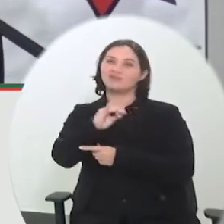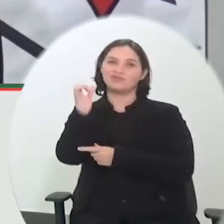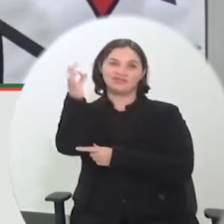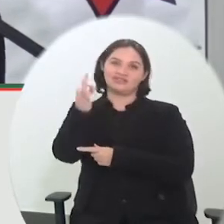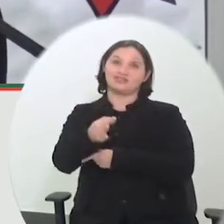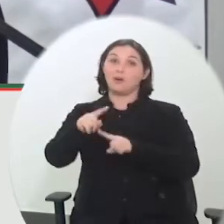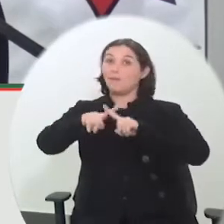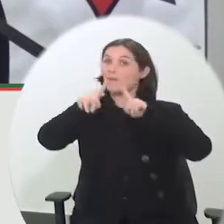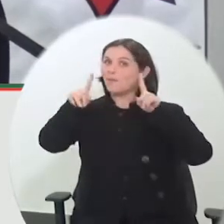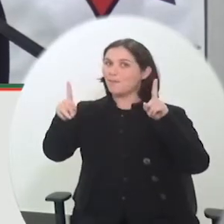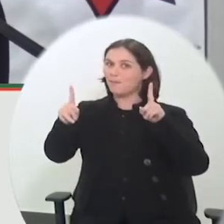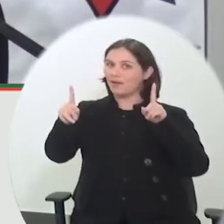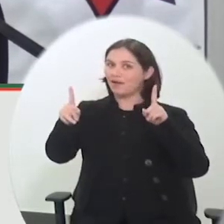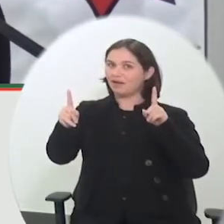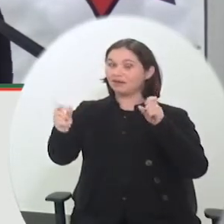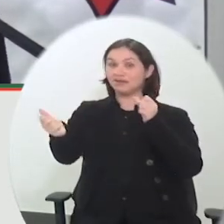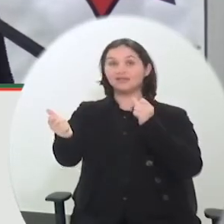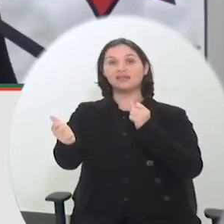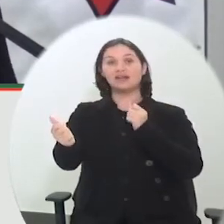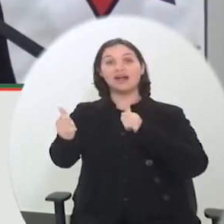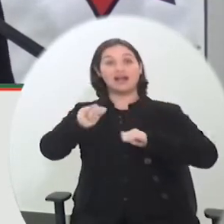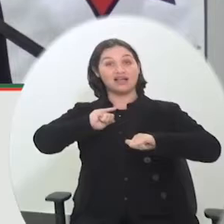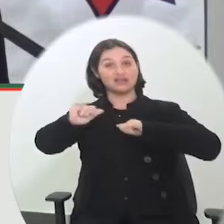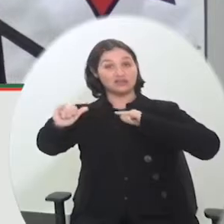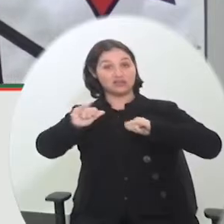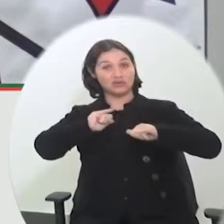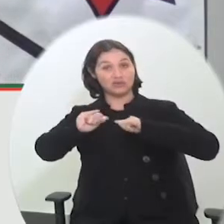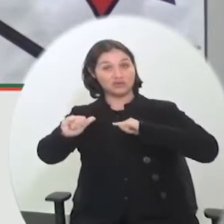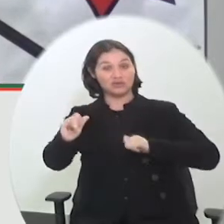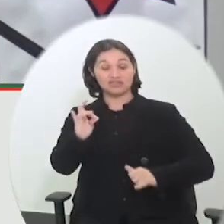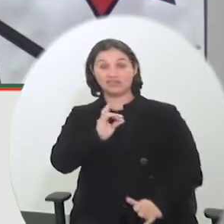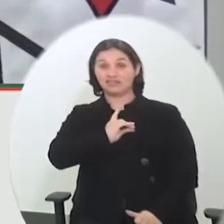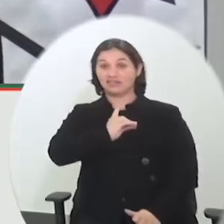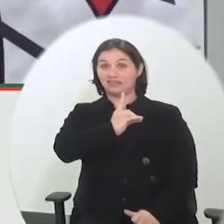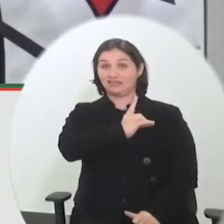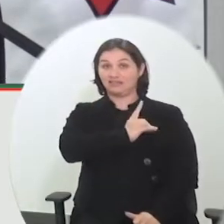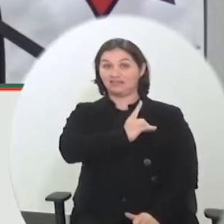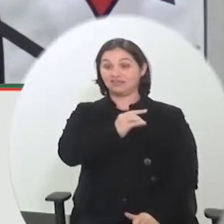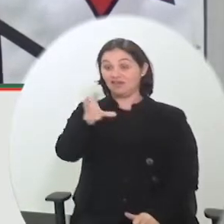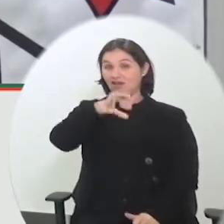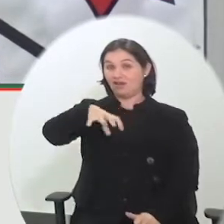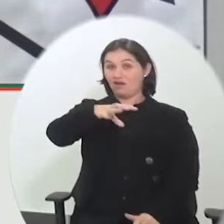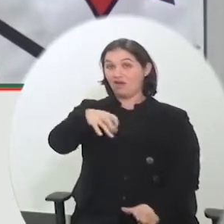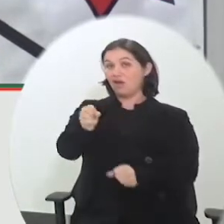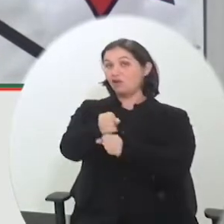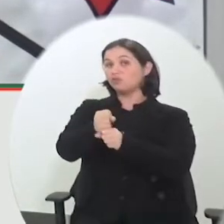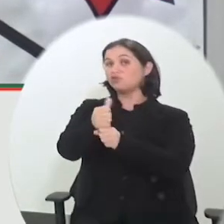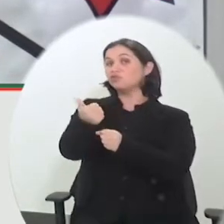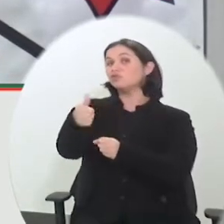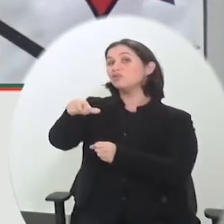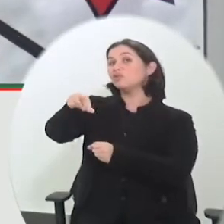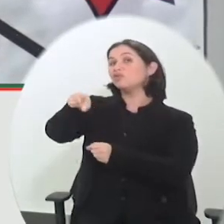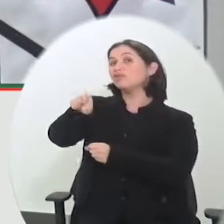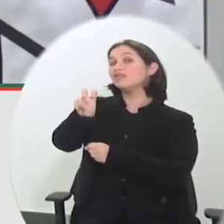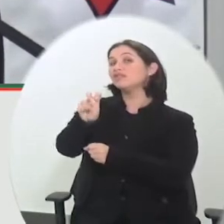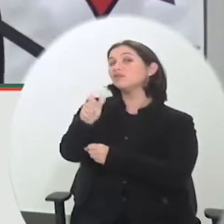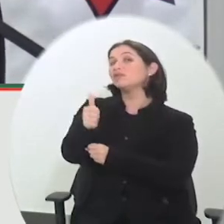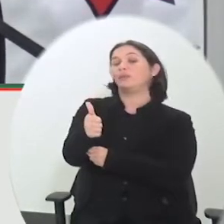primeiras notícias em jornais da cidade sobre a delegacia regional datam de